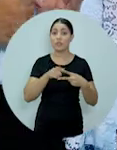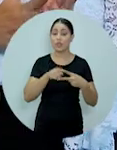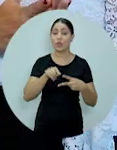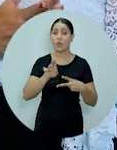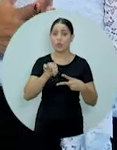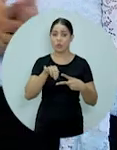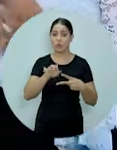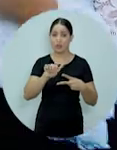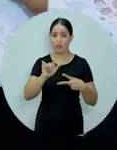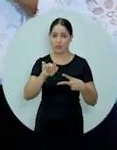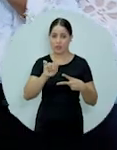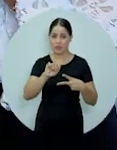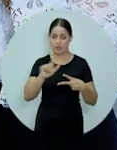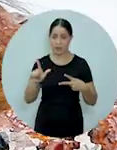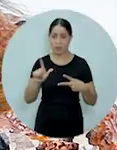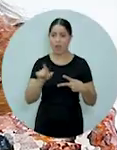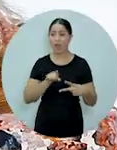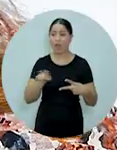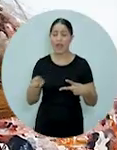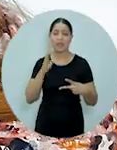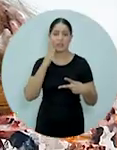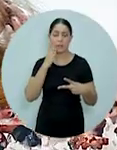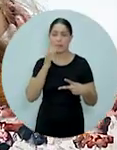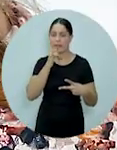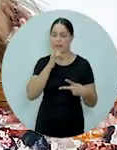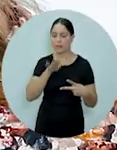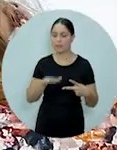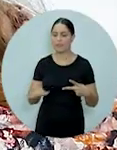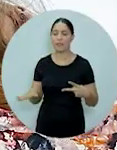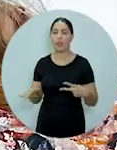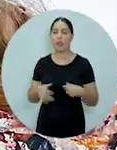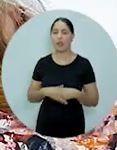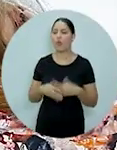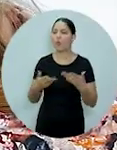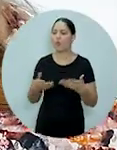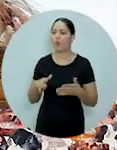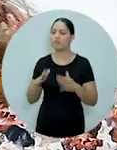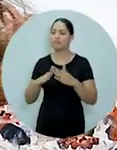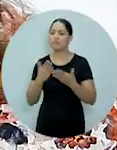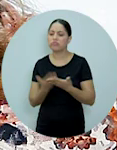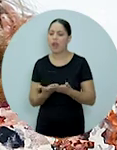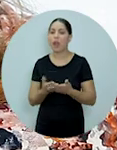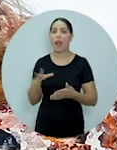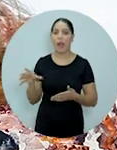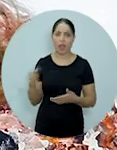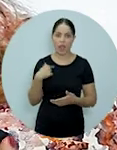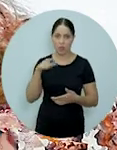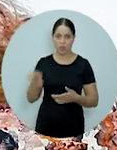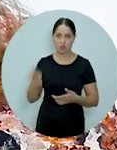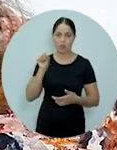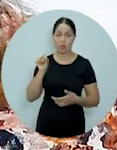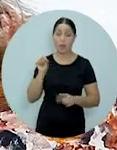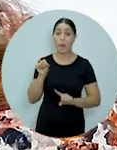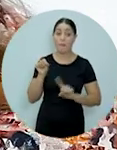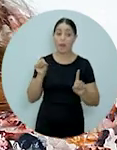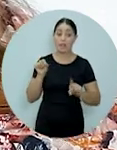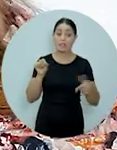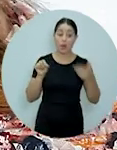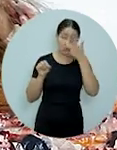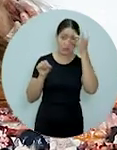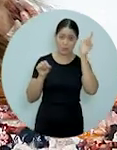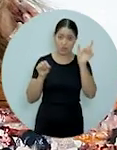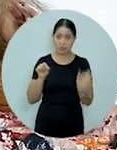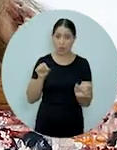tenho a guarda unilateral, eu estou decidindo qual é a escola que essa criança vai estudar. Na guarda unilateral, um toma a